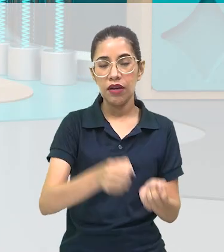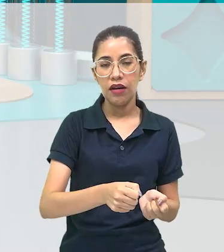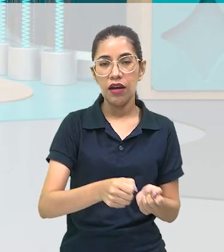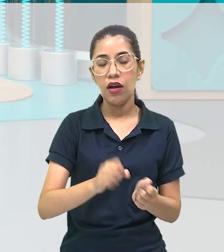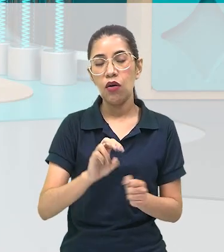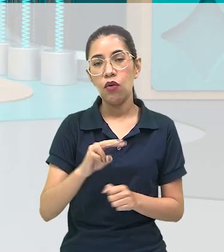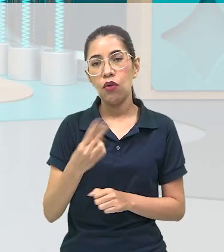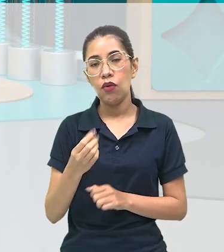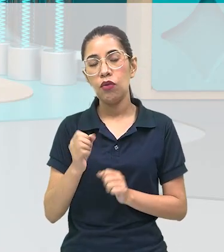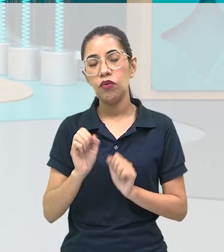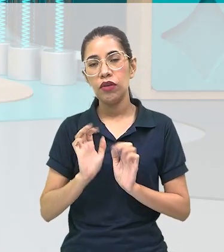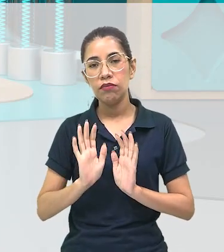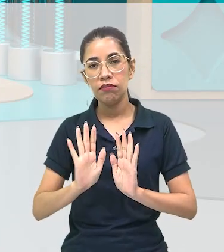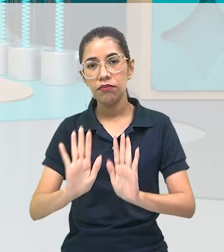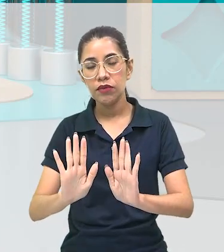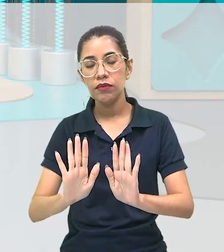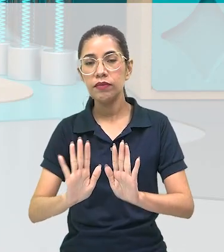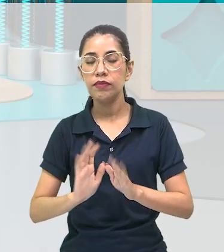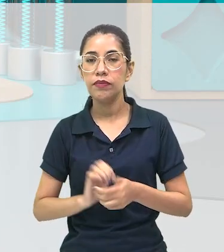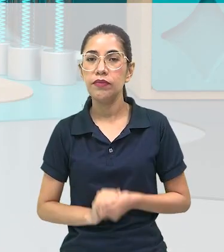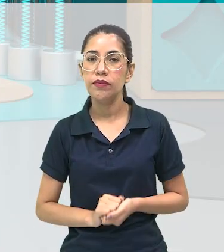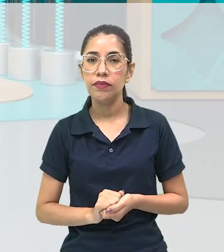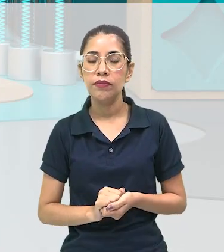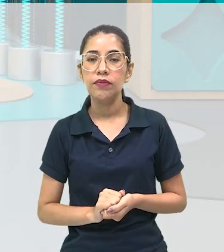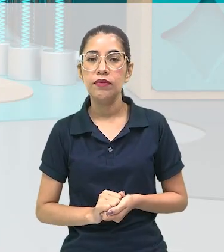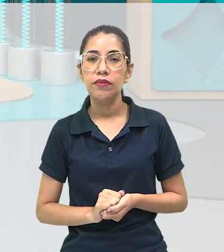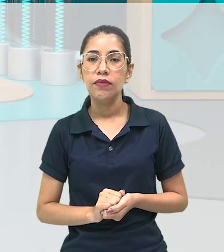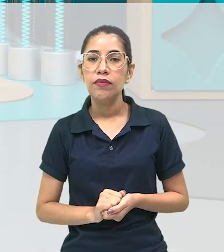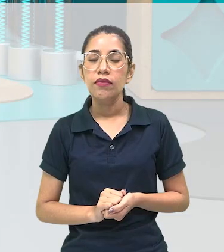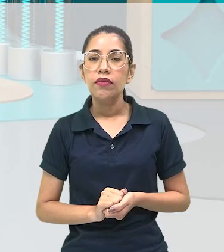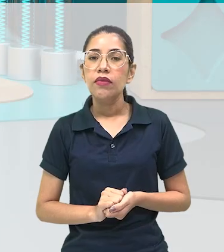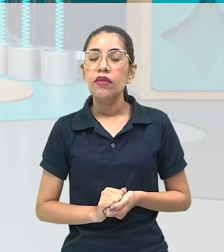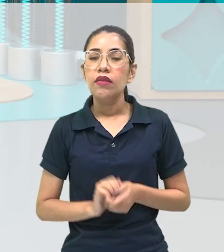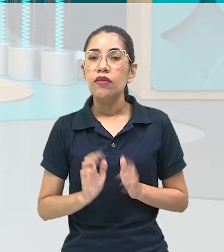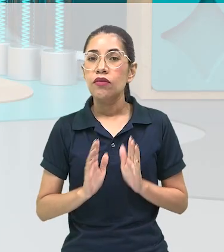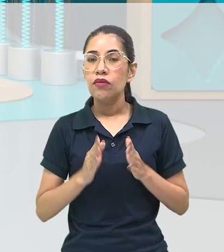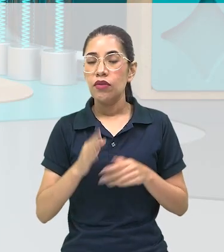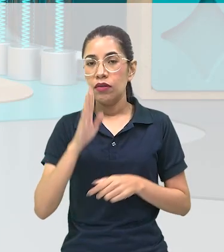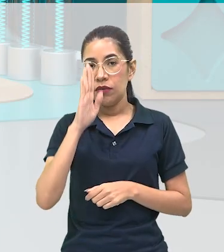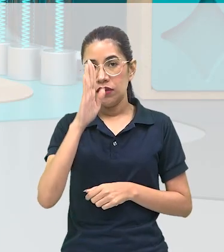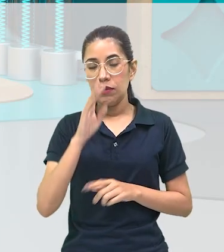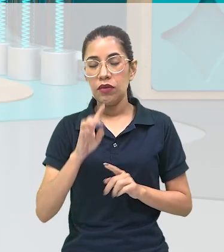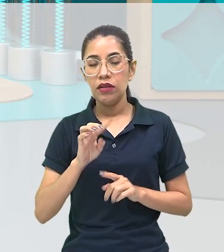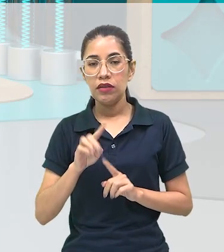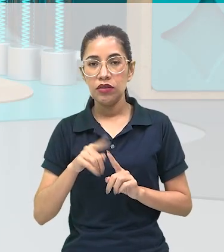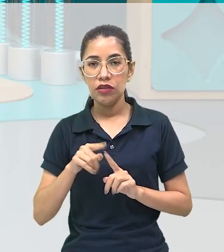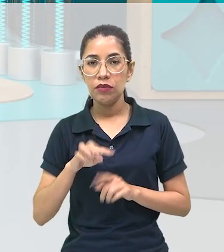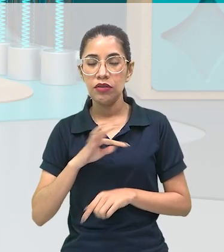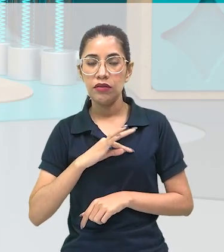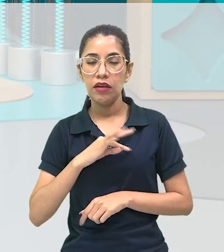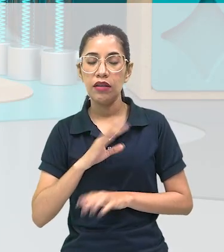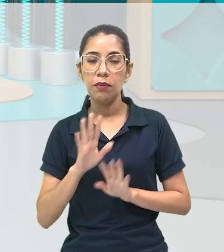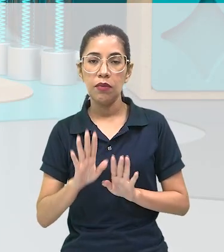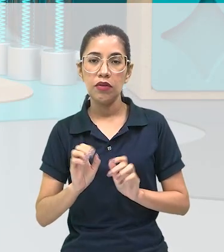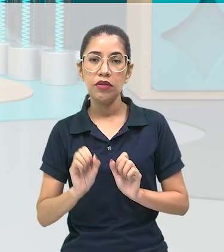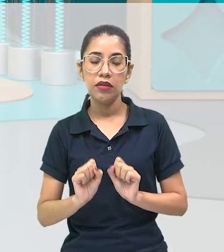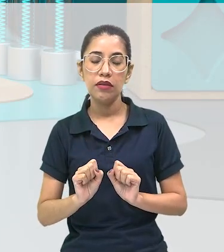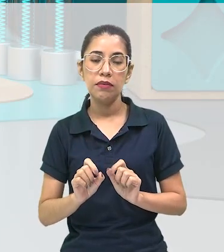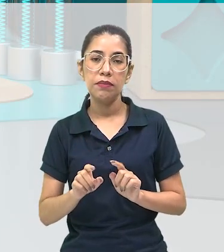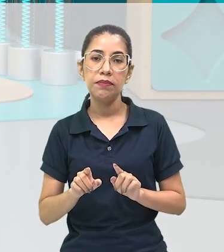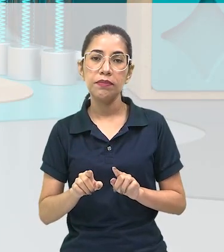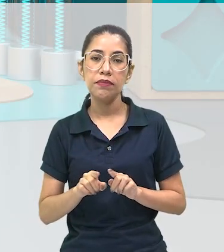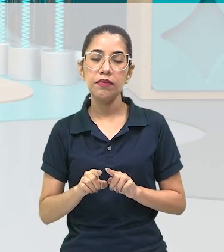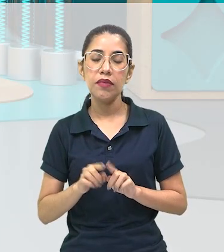ou derrubar puxando, né? Então, eles se concentram muito mais nessa parte, mas às vezes rola também